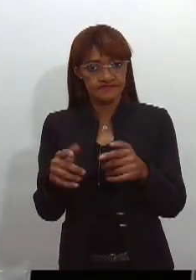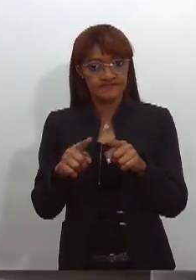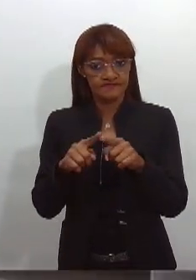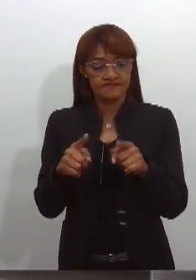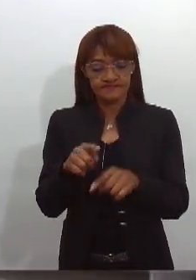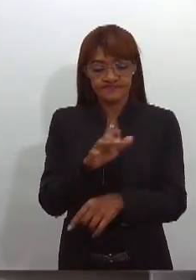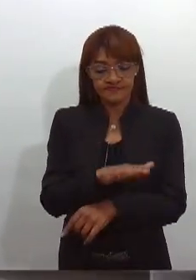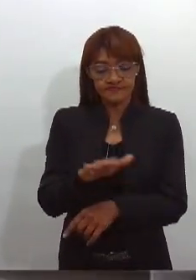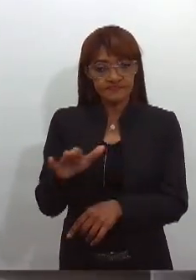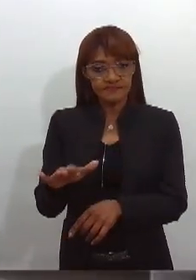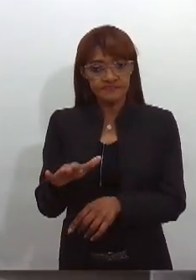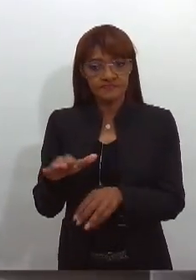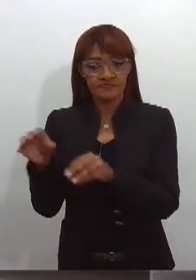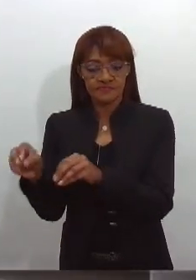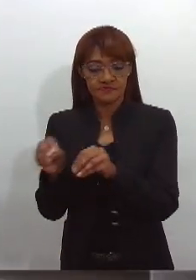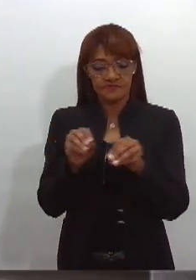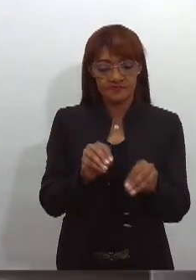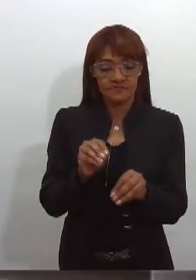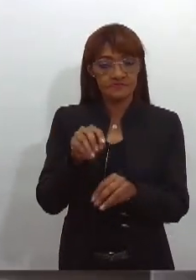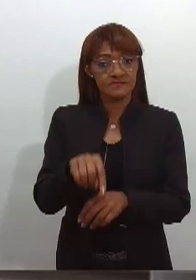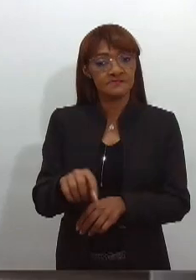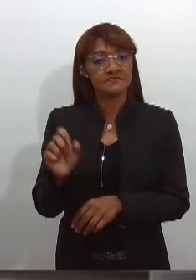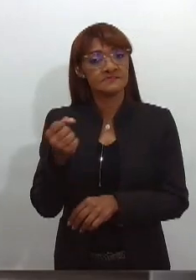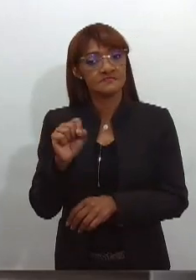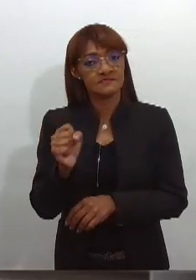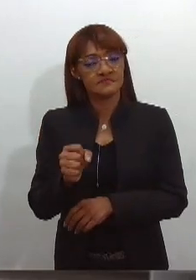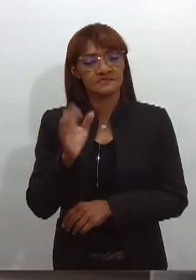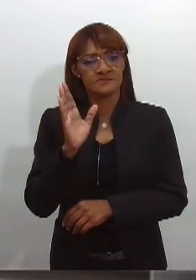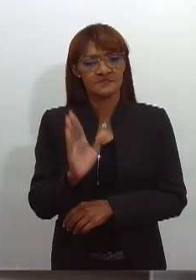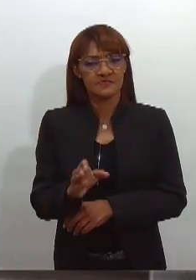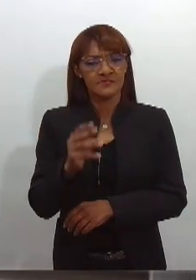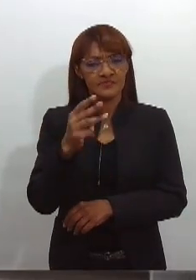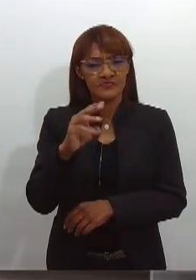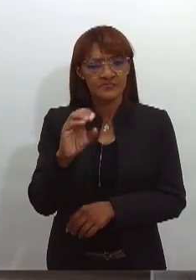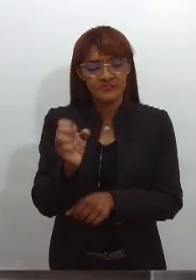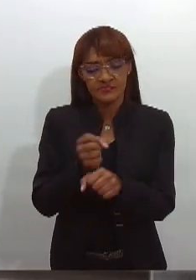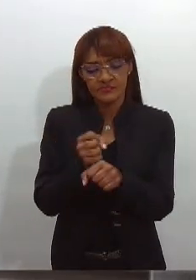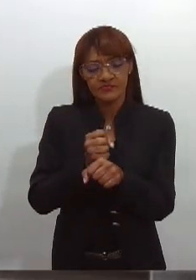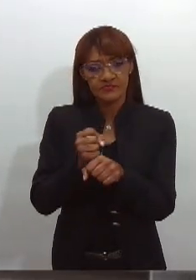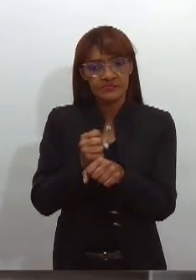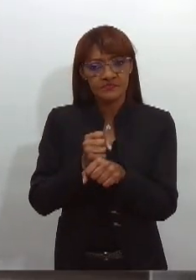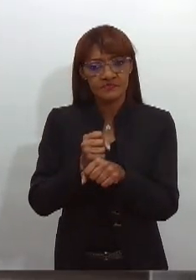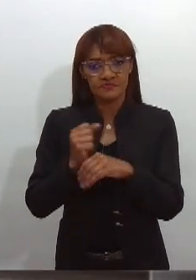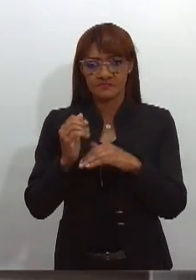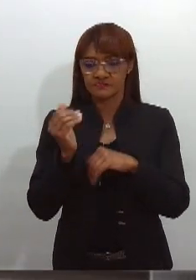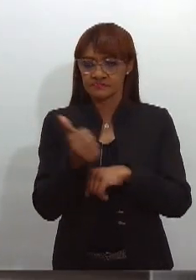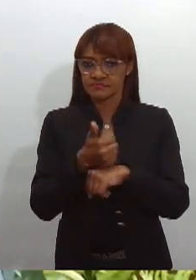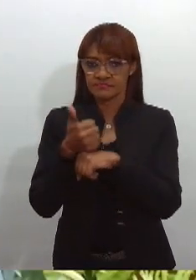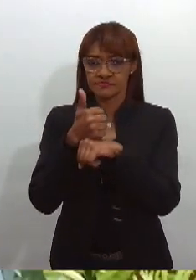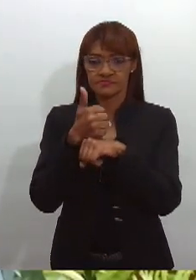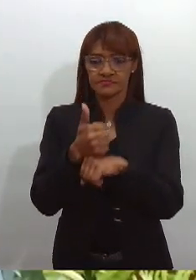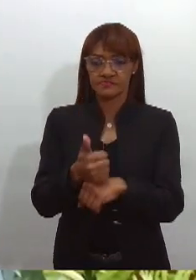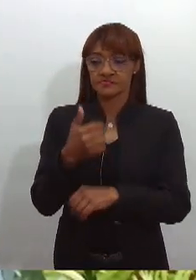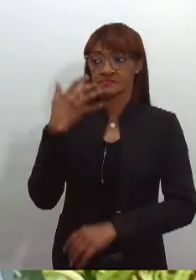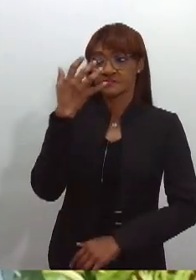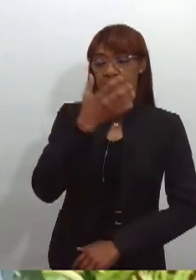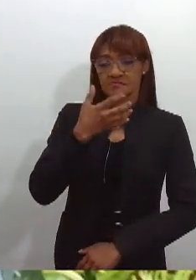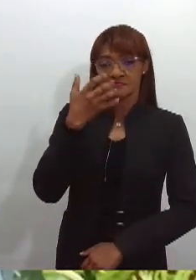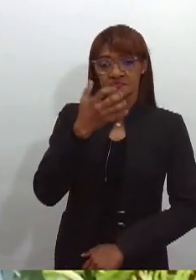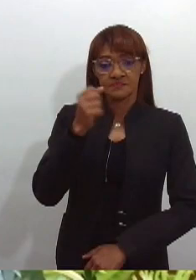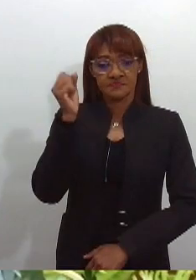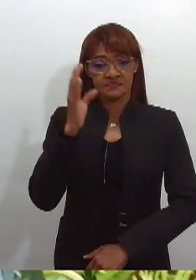Sergipe. Marilda tem mais de 30 anos de carreira, com atuação na área da música popular brasileira e